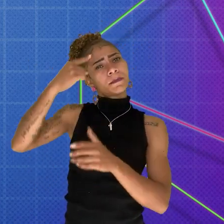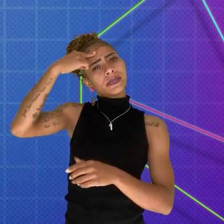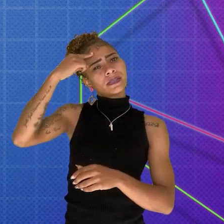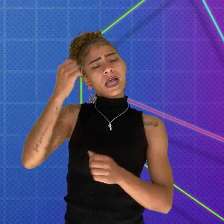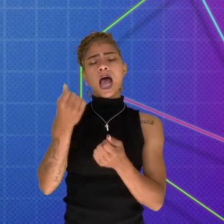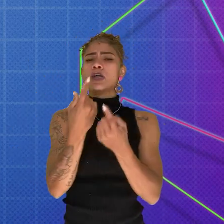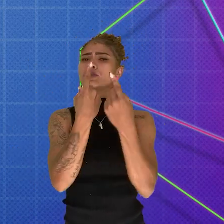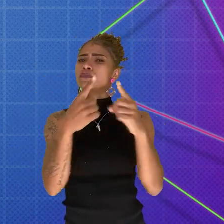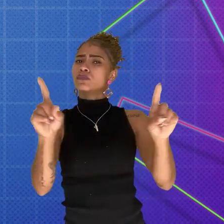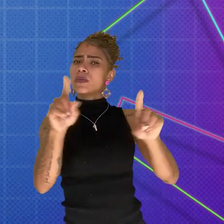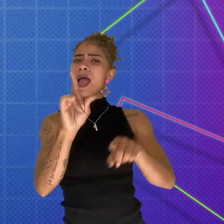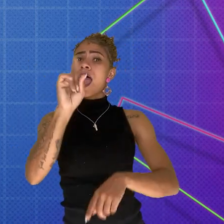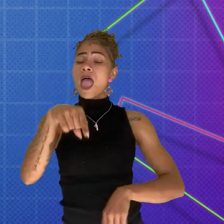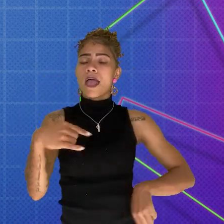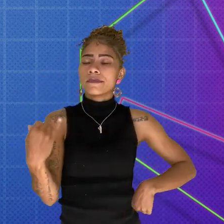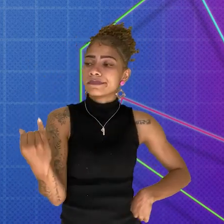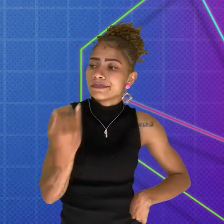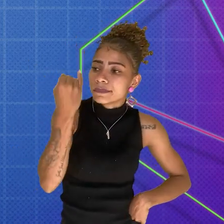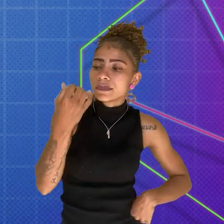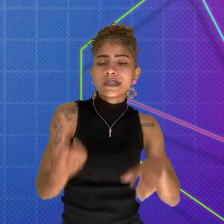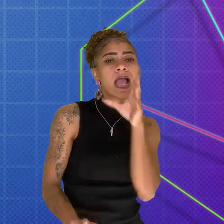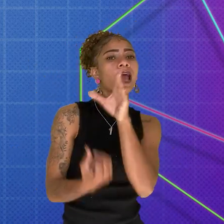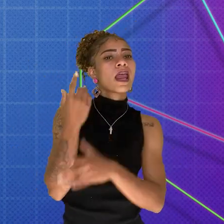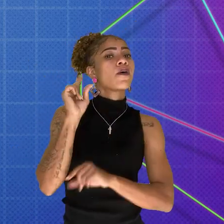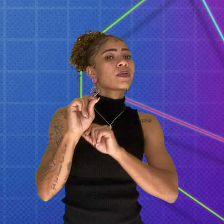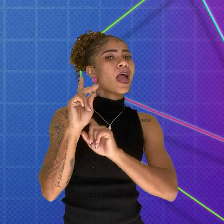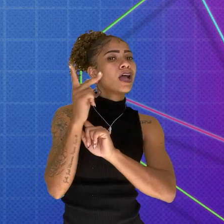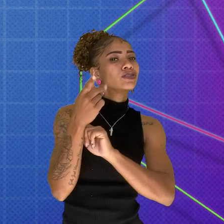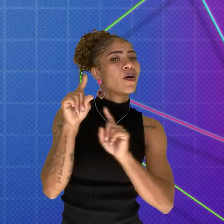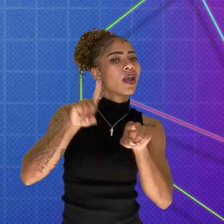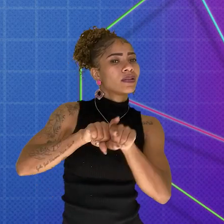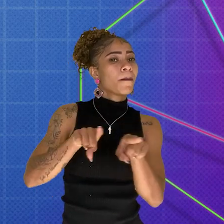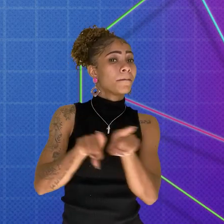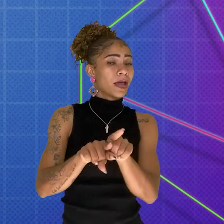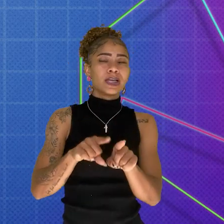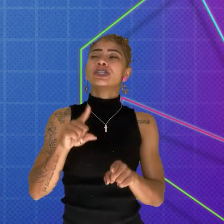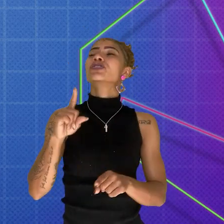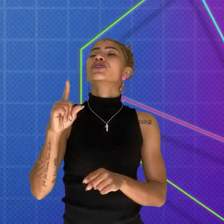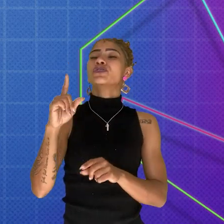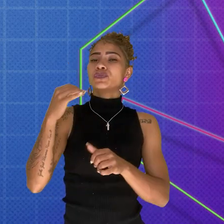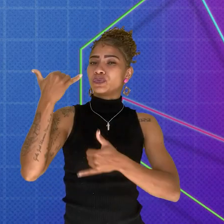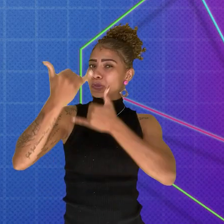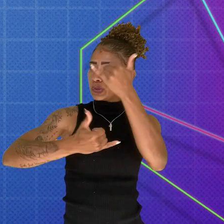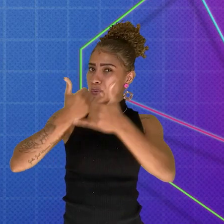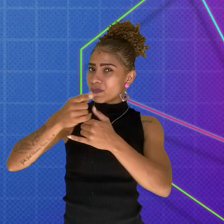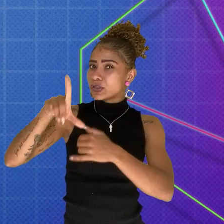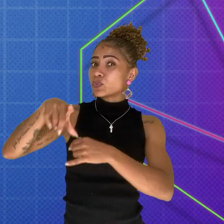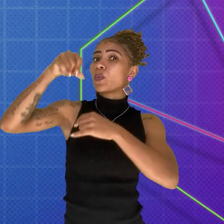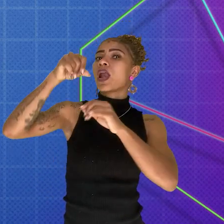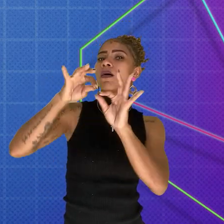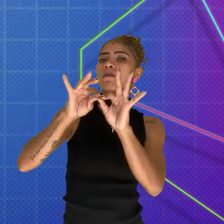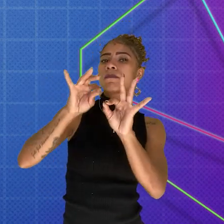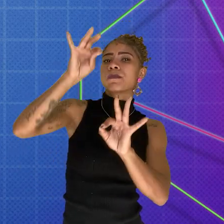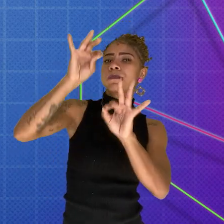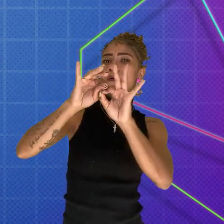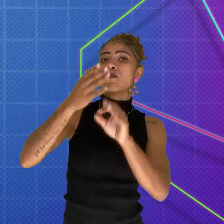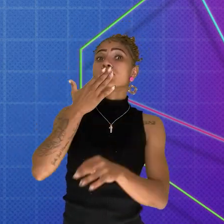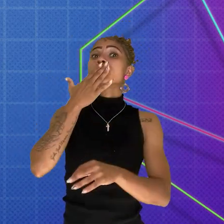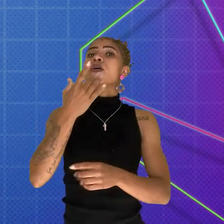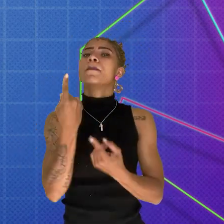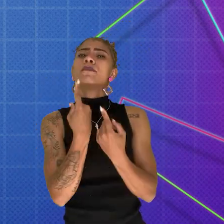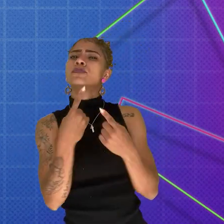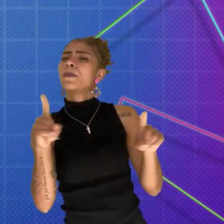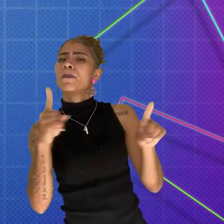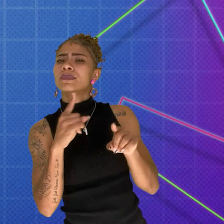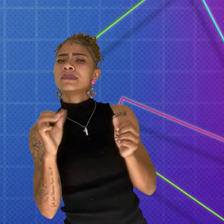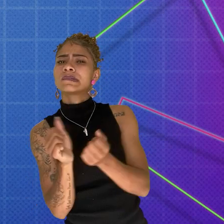começar a trabalhar na trilha sonora, é fundamental que você compreenda a história e a atmosfera do jogo. Isso ajudará a determinar o tom e o estilo